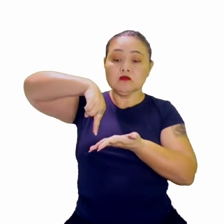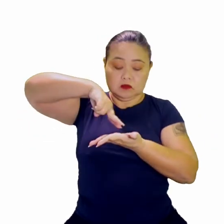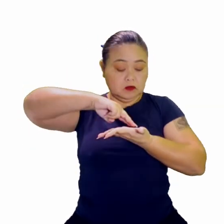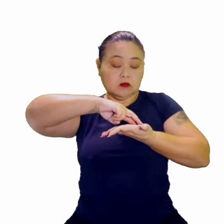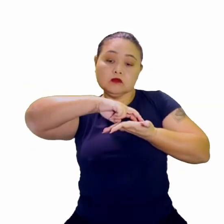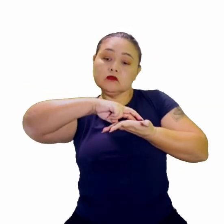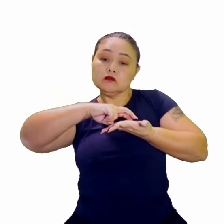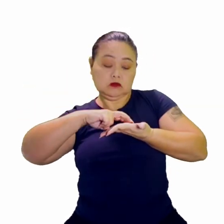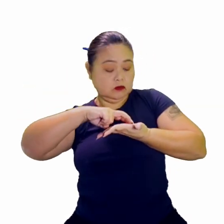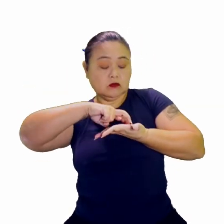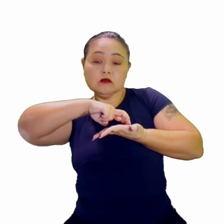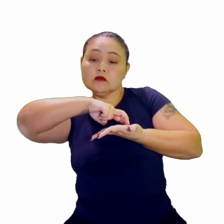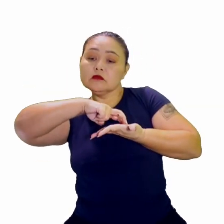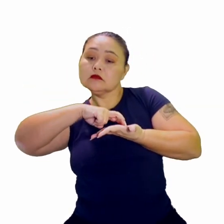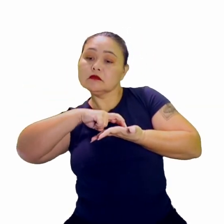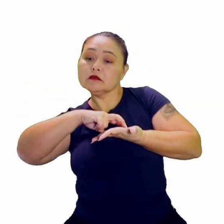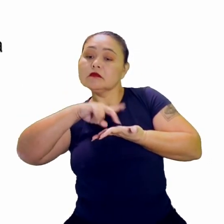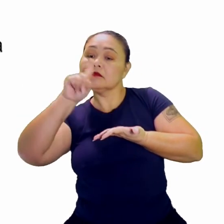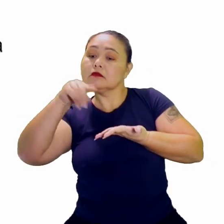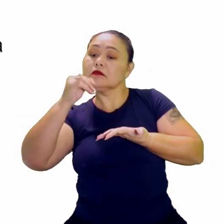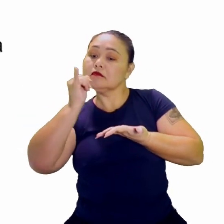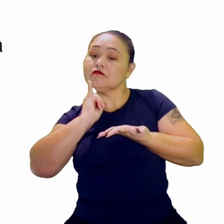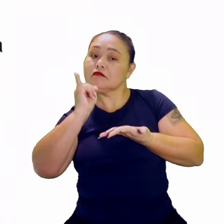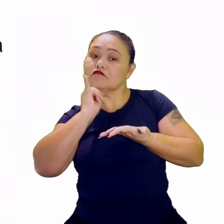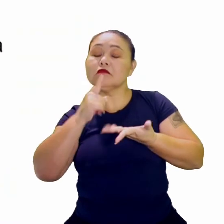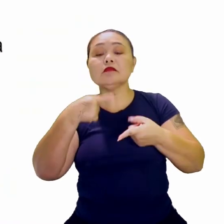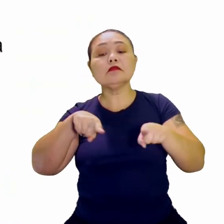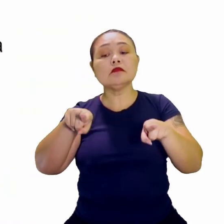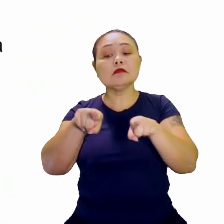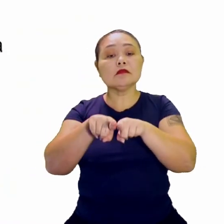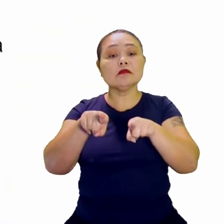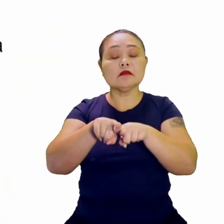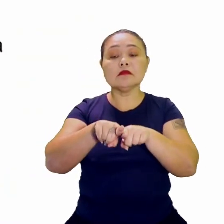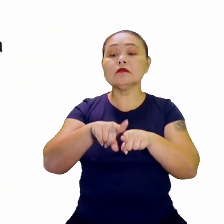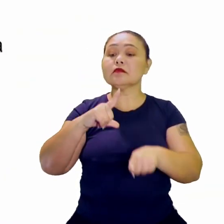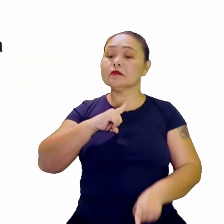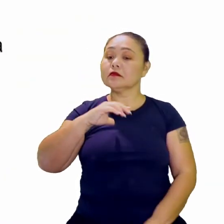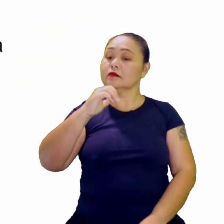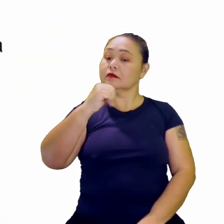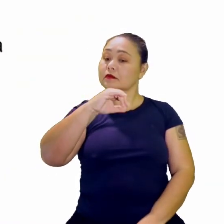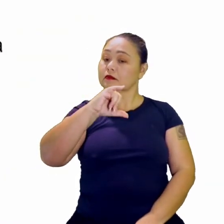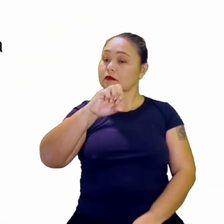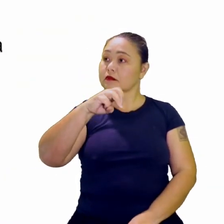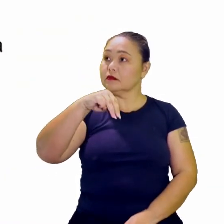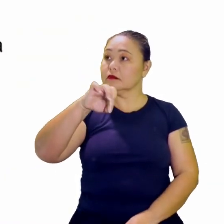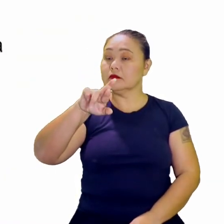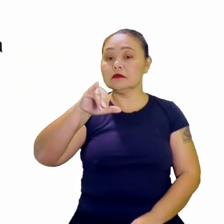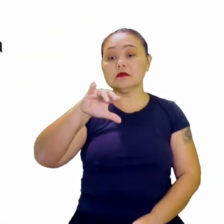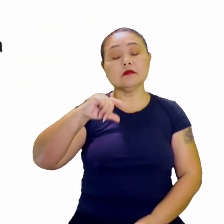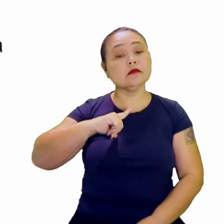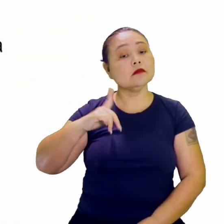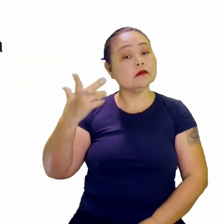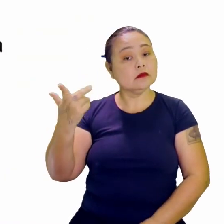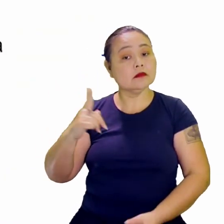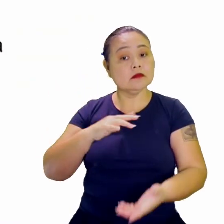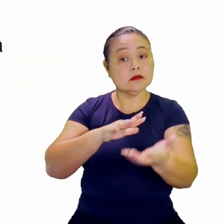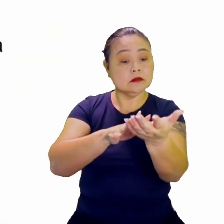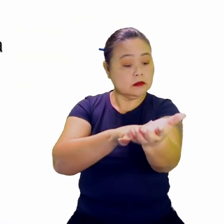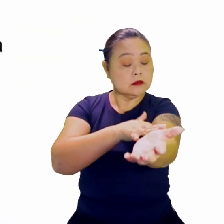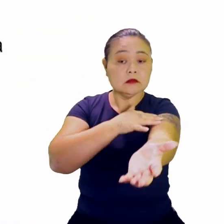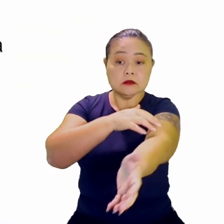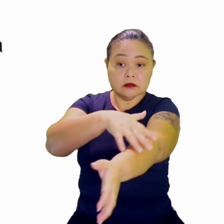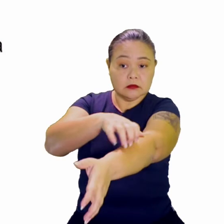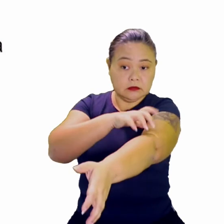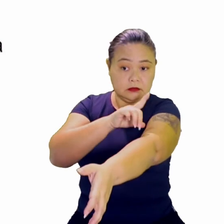exemplo de exercício isométrico. Nós também temos, quando se fala da isometria, que ele vai produzir tensão no